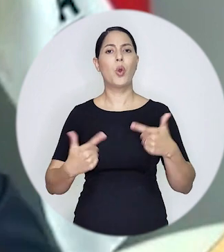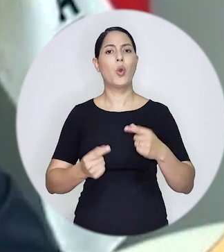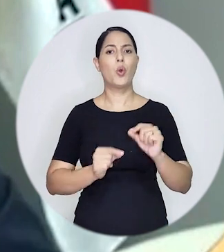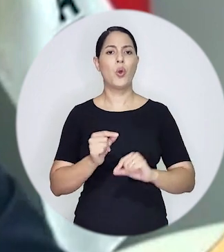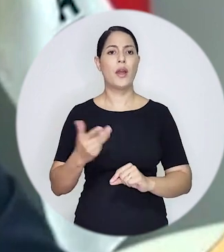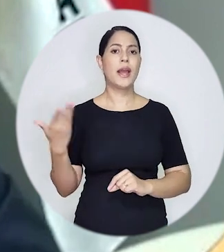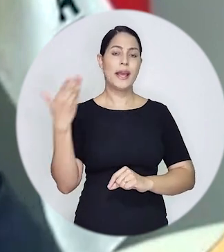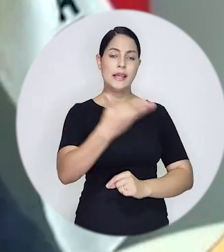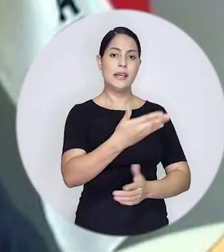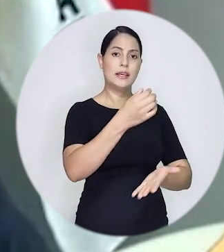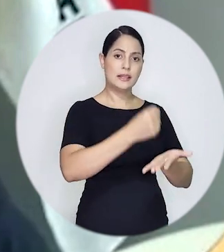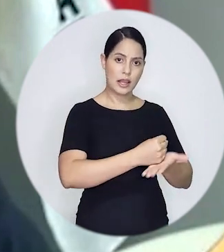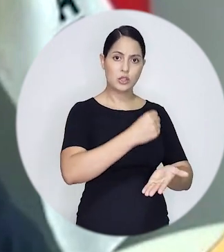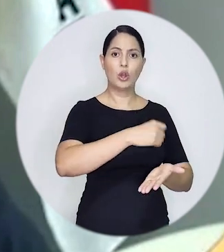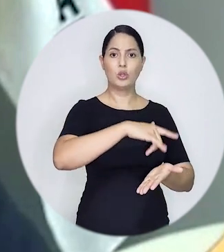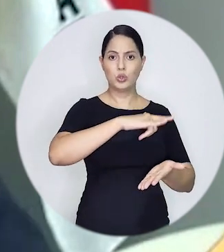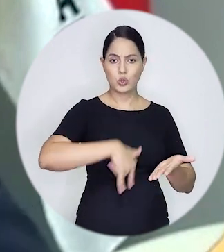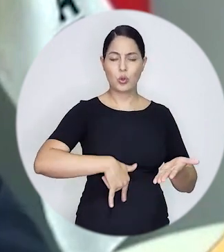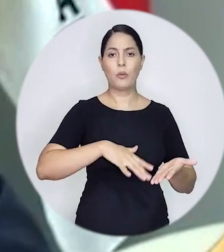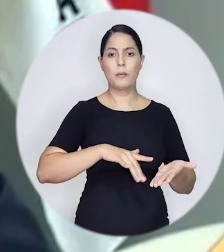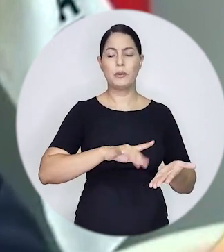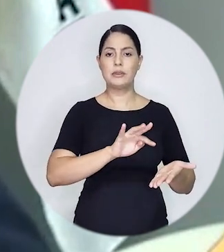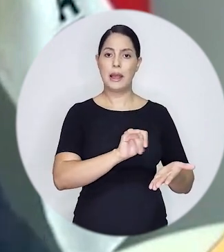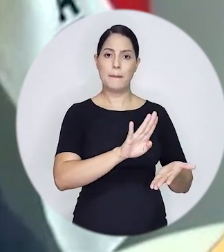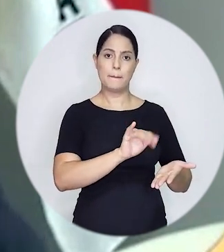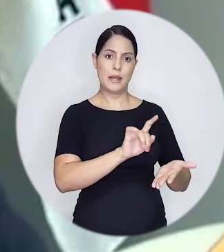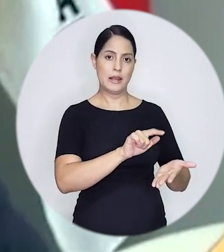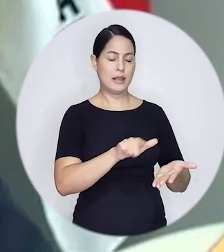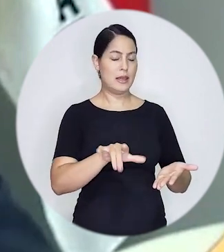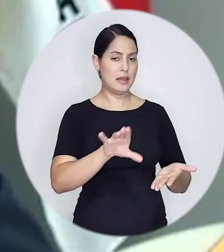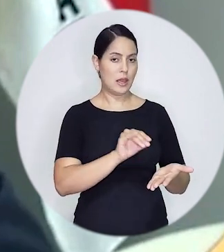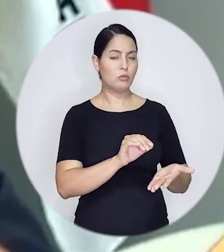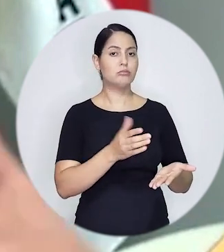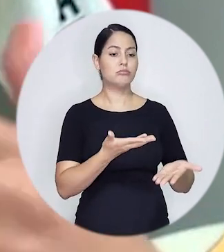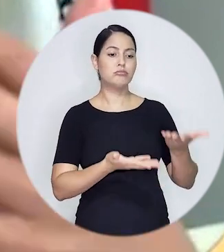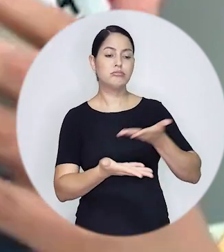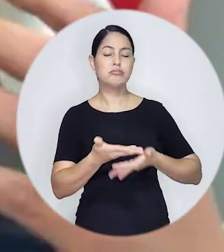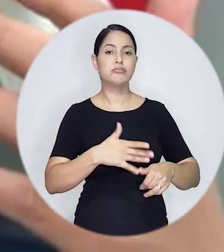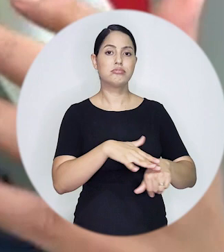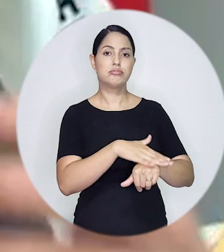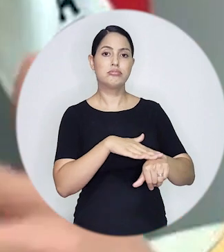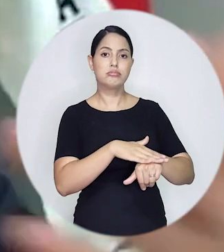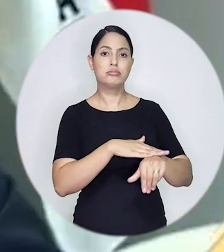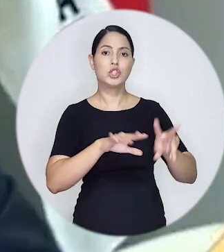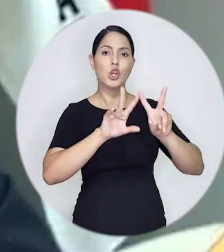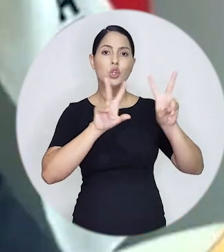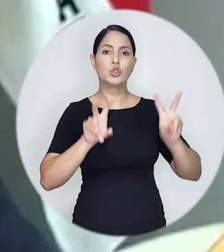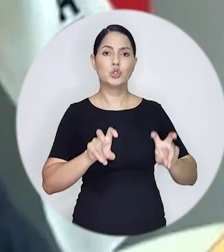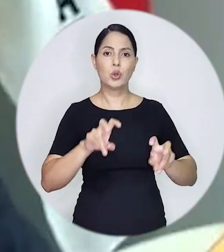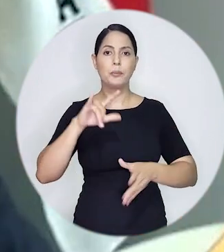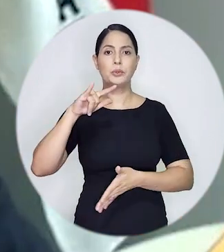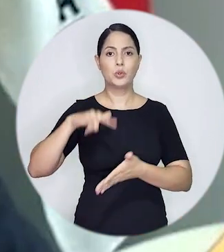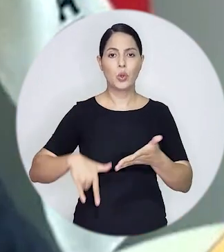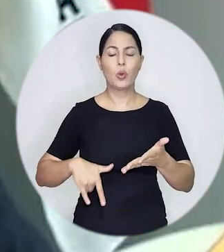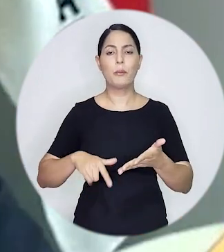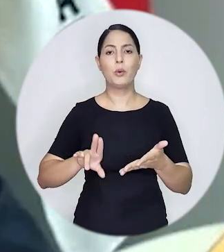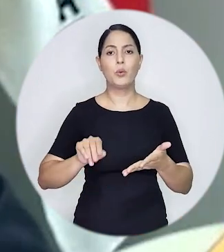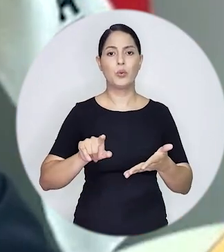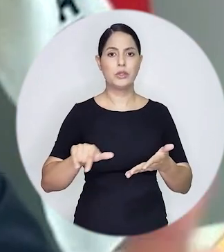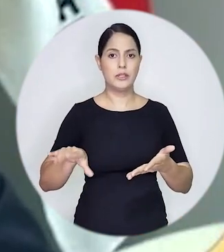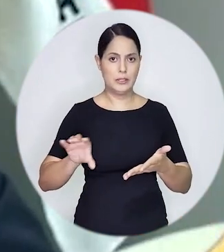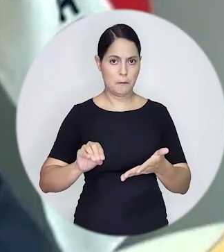pública, ou seja, ir no cartório, no oficial de justiça, com o tabelião, para que você faça uma escritura pública